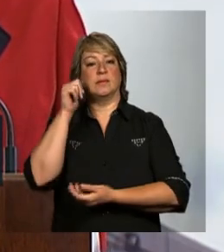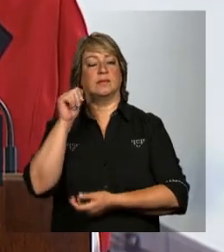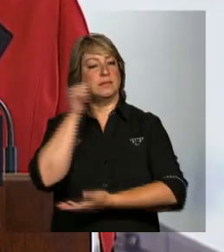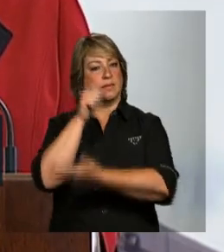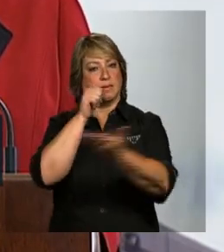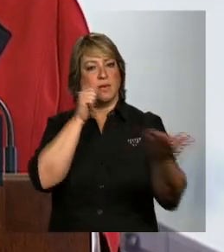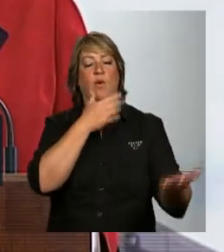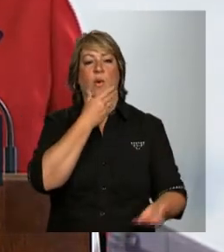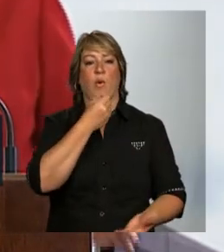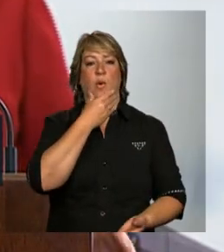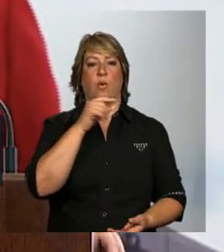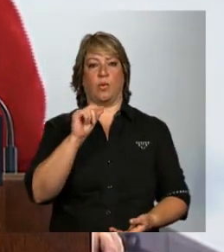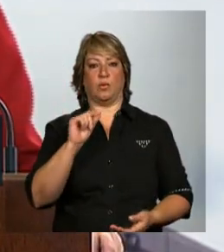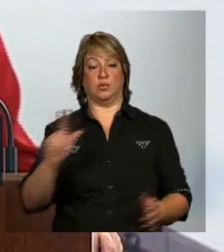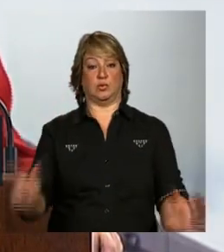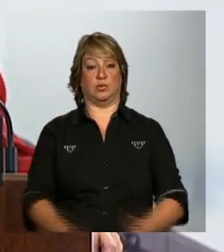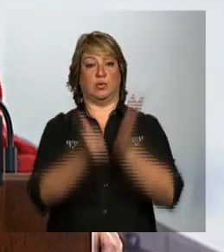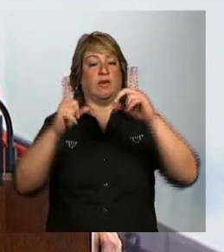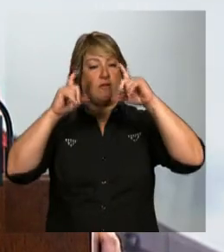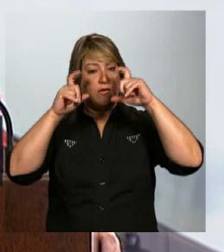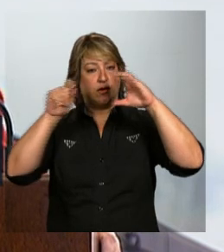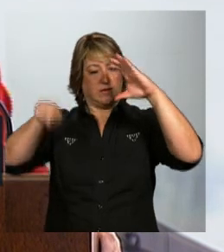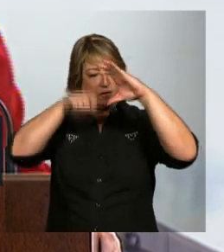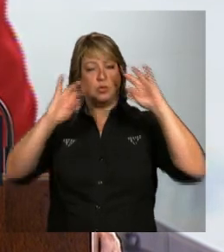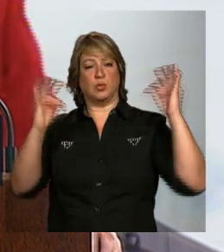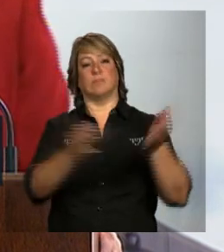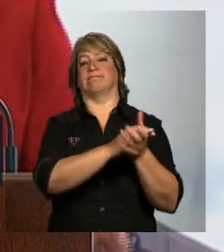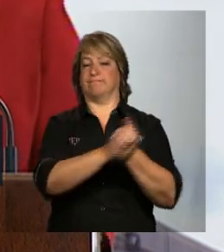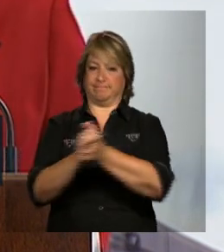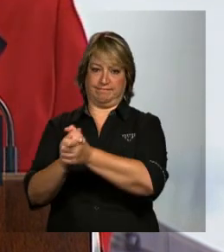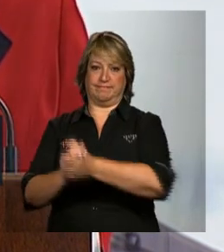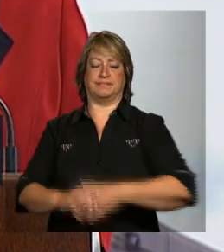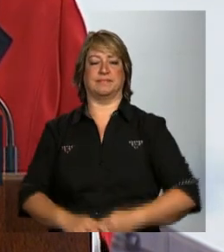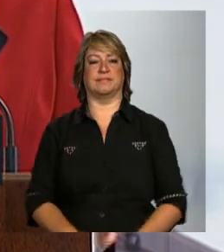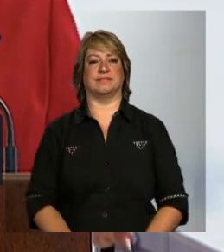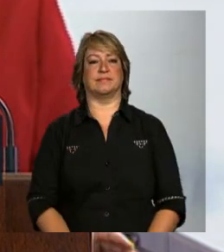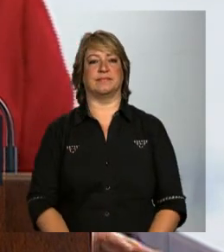senhoras e os senhores jornalistas fotógrafos e cinegrafistas e